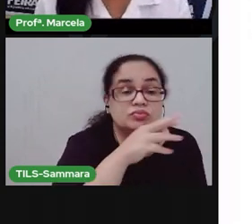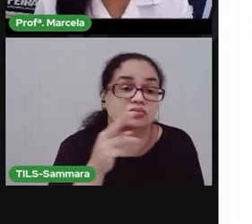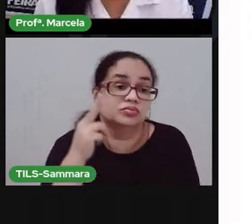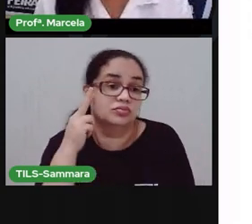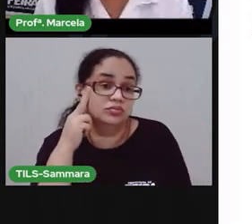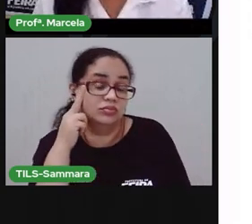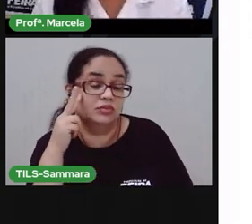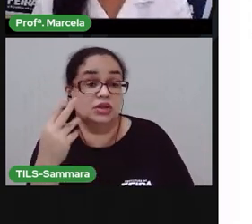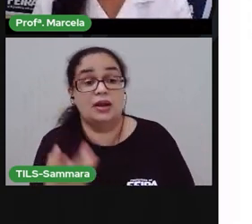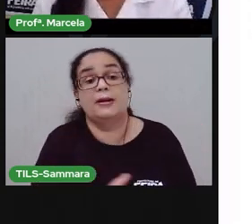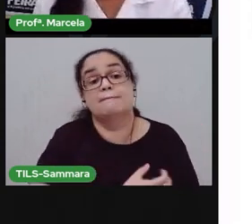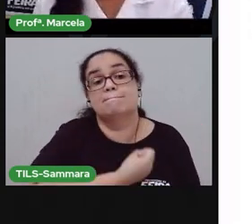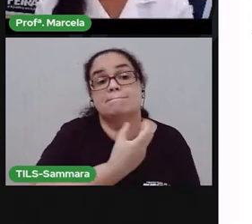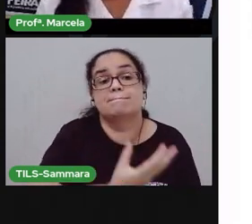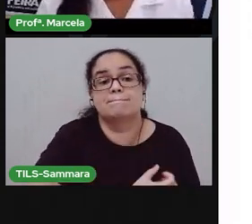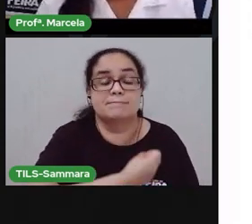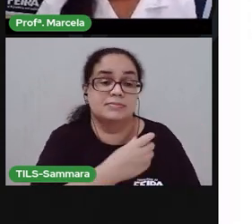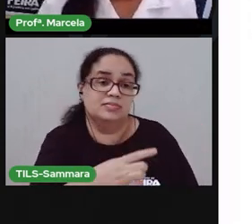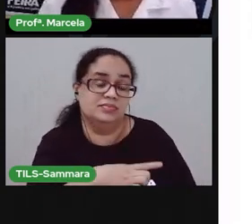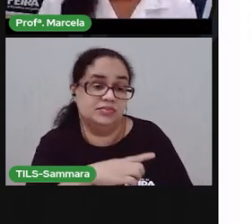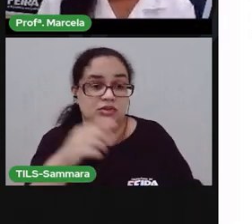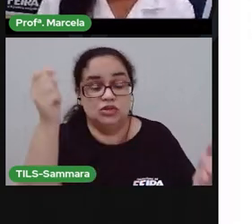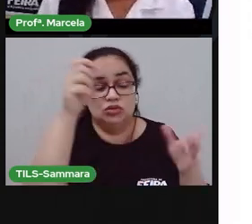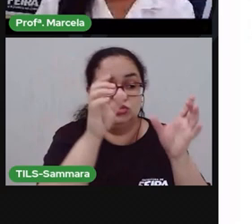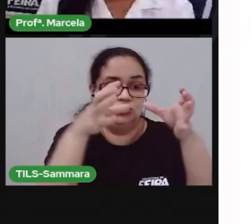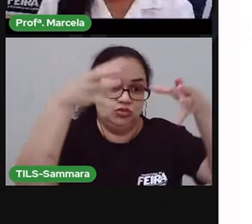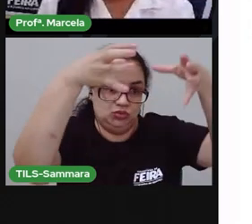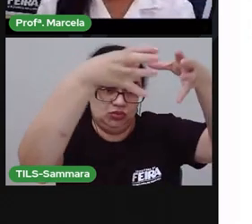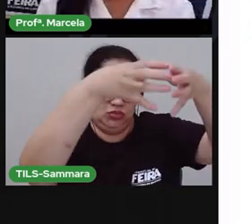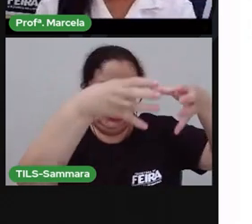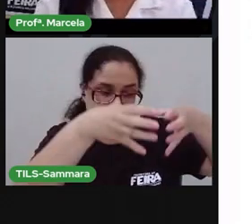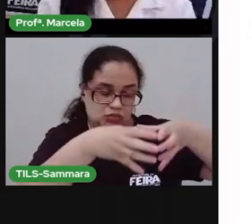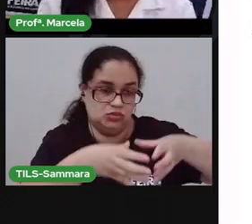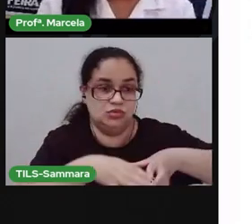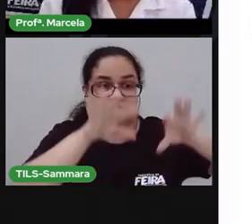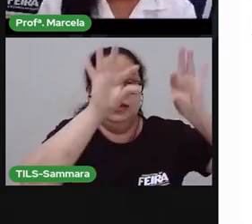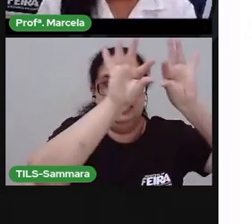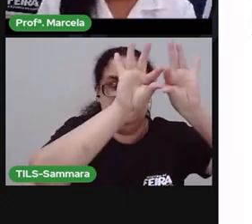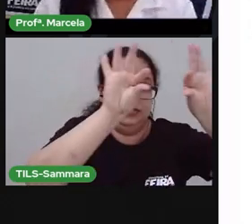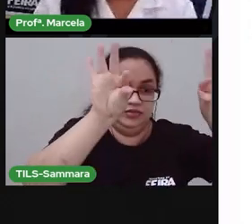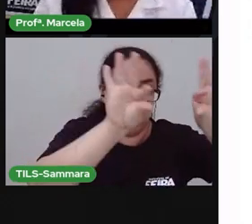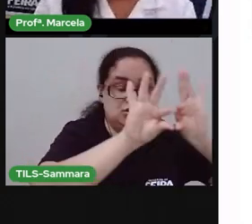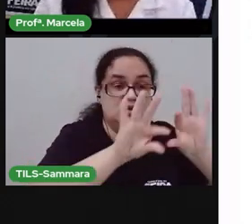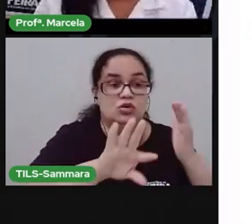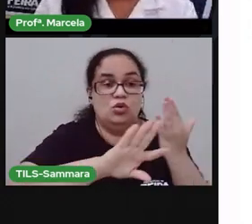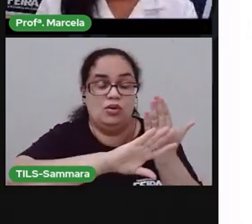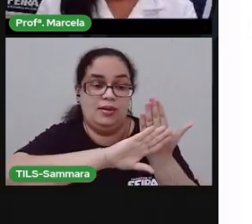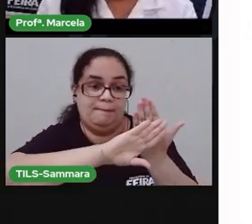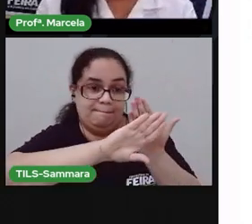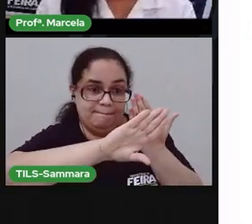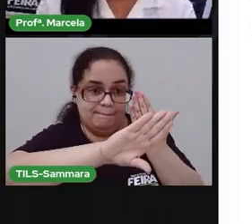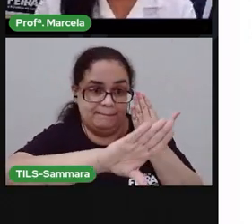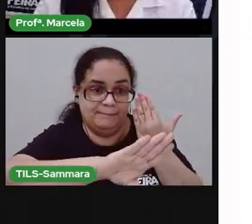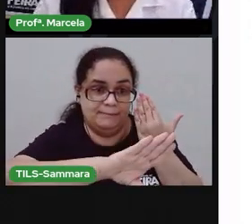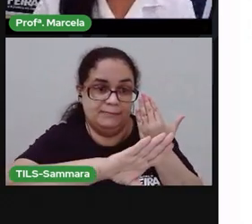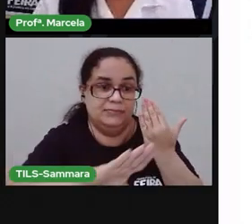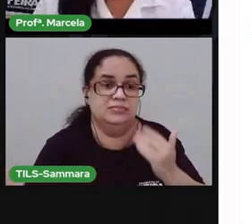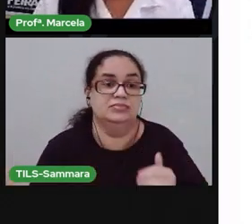vendo que um poema é composto por estrofes e por versos, e o que separa os